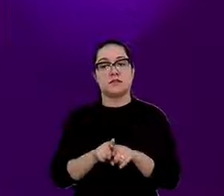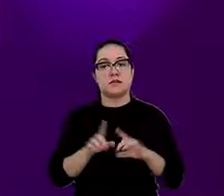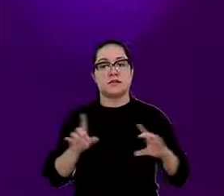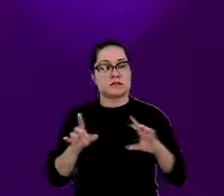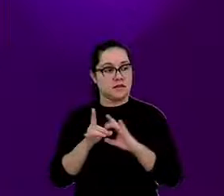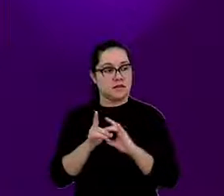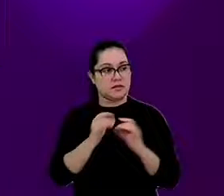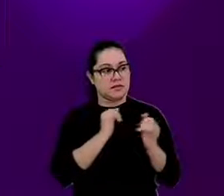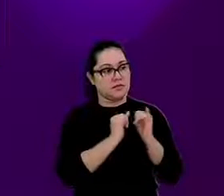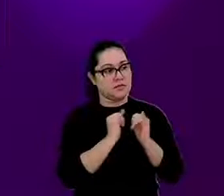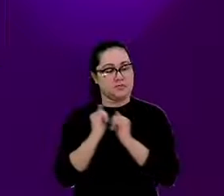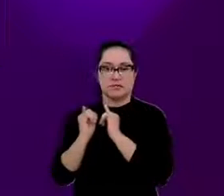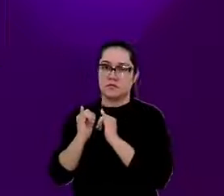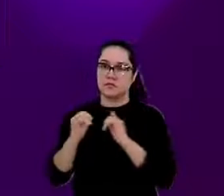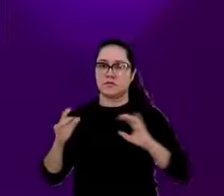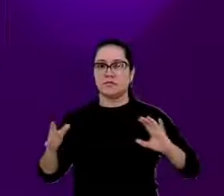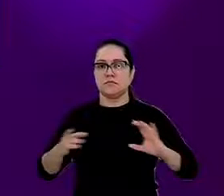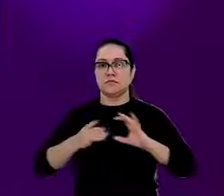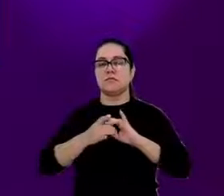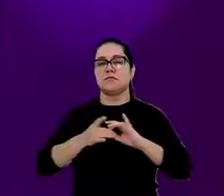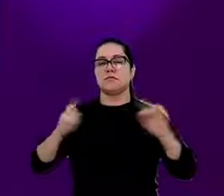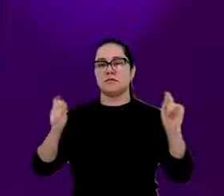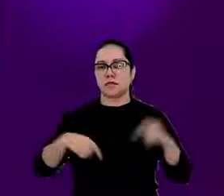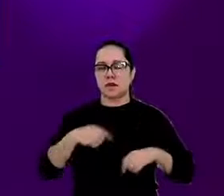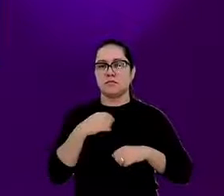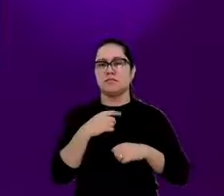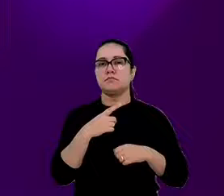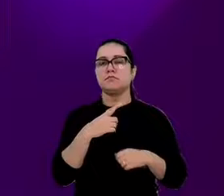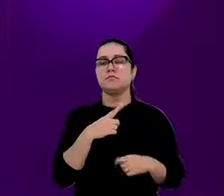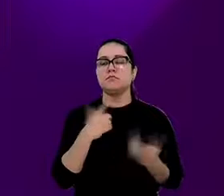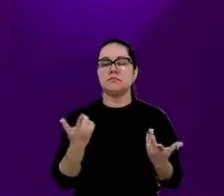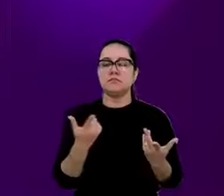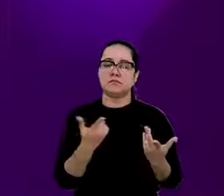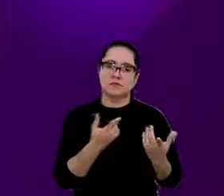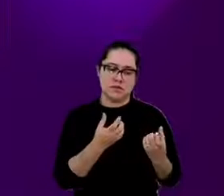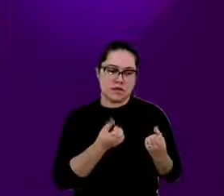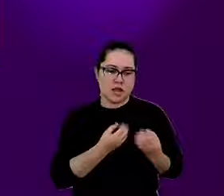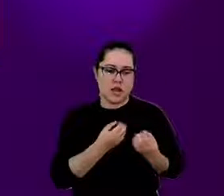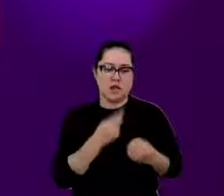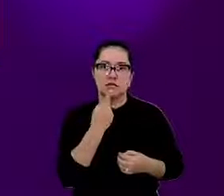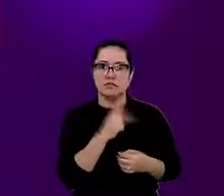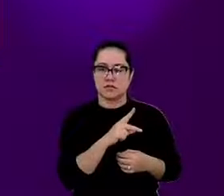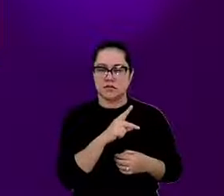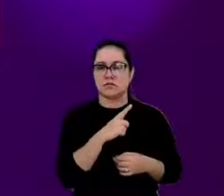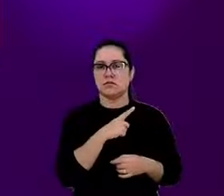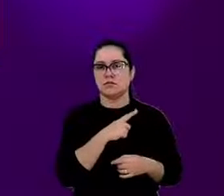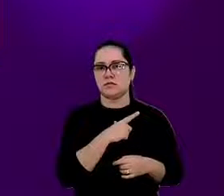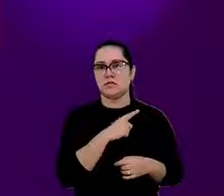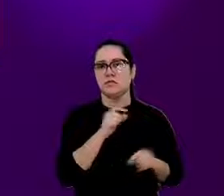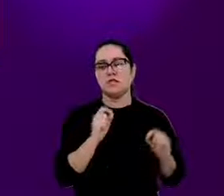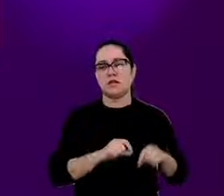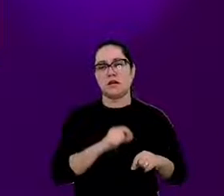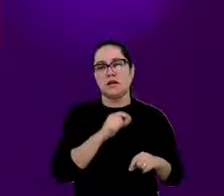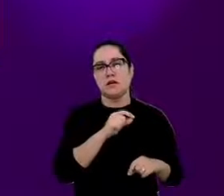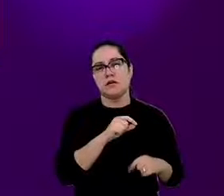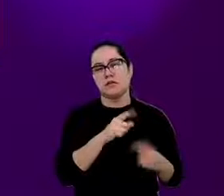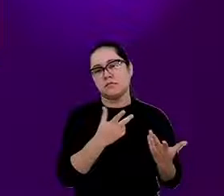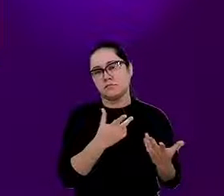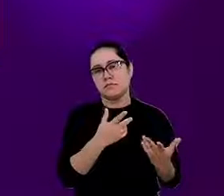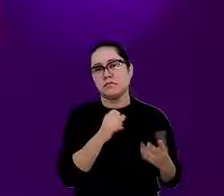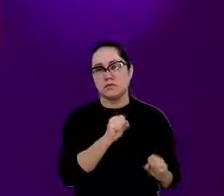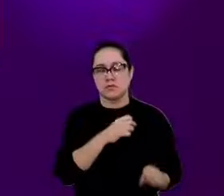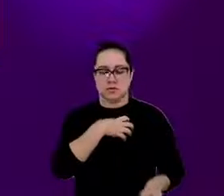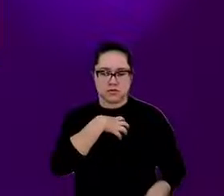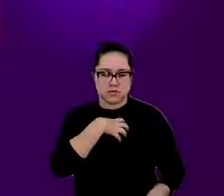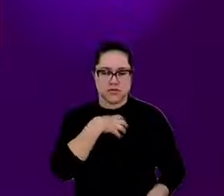informações que sejam adquiridas a partir de dados clínicos do paciente que passa num pronto atendimento com uma queixa de dor torácica,